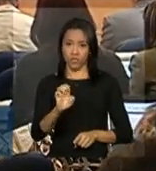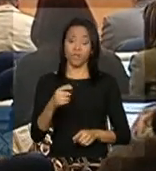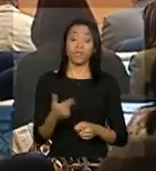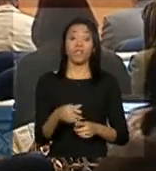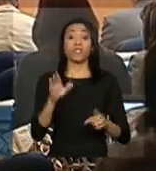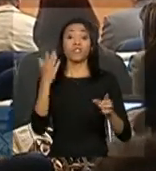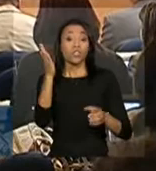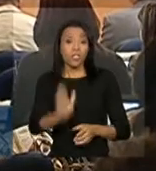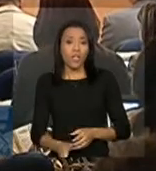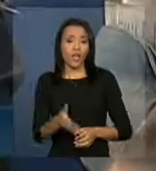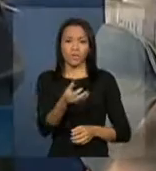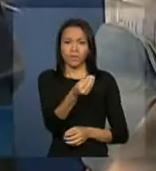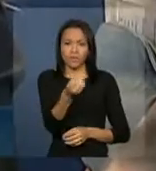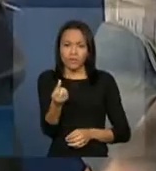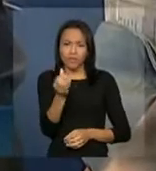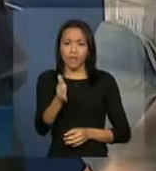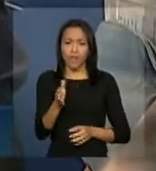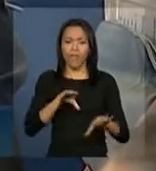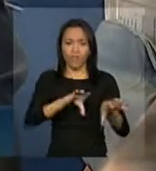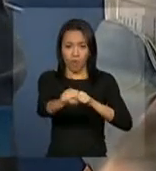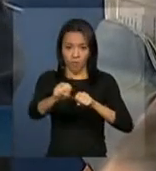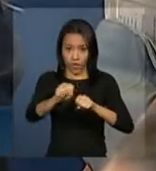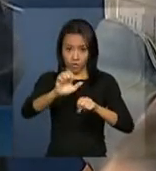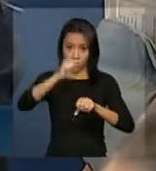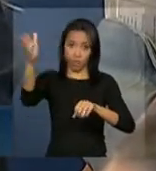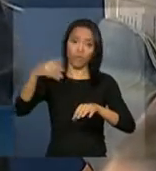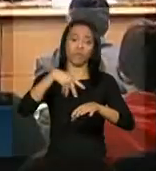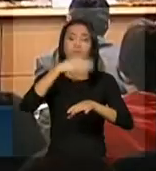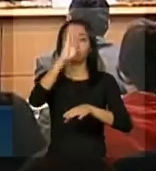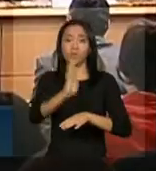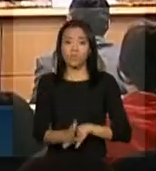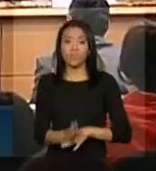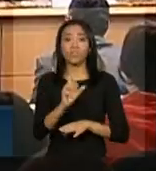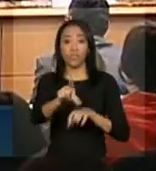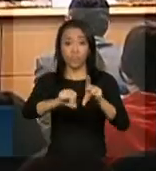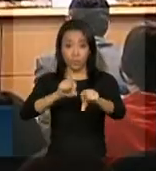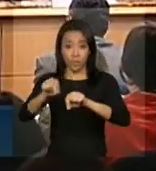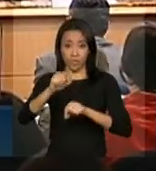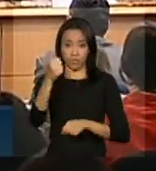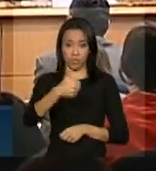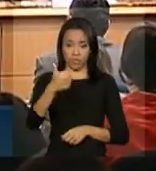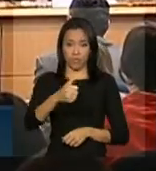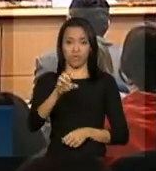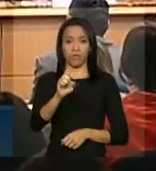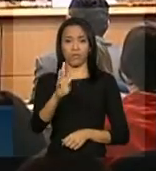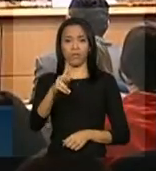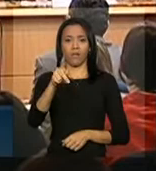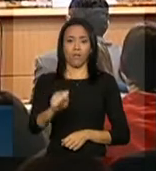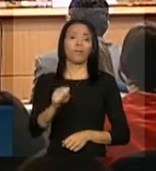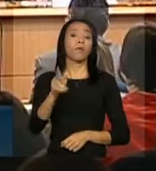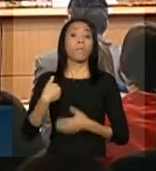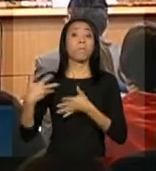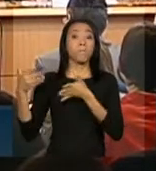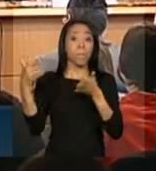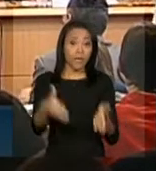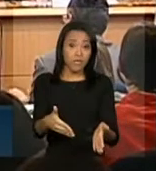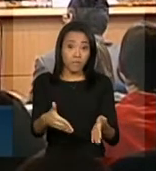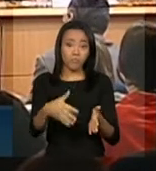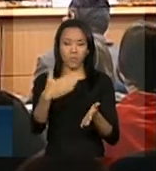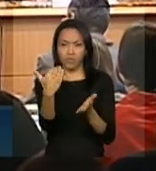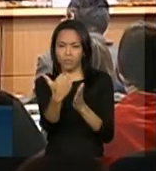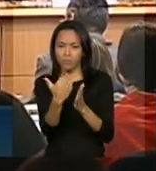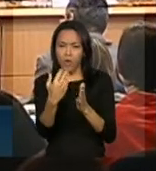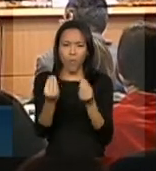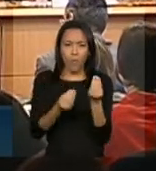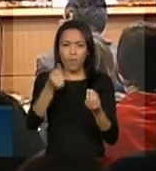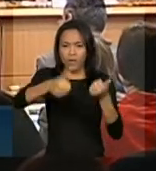profissionais formados no exterior selecionados na primeira etapa do programa participam do módulo de avaliação do programa em